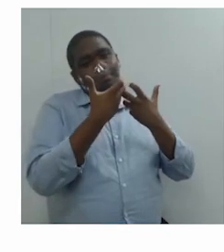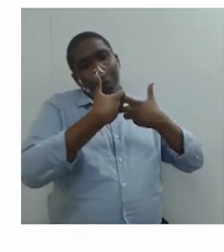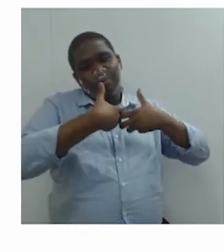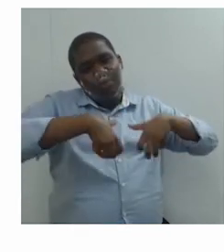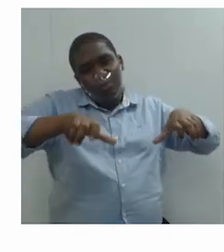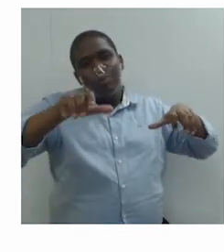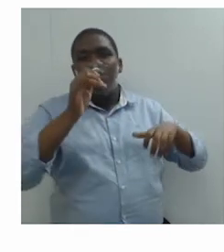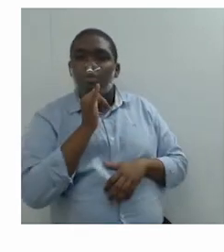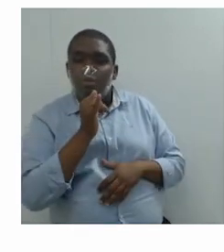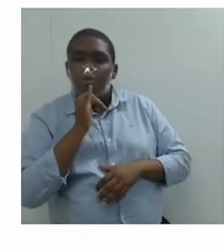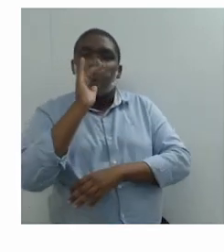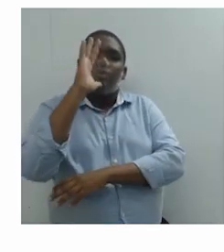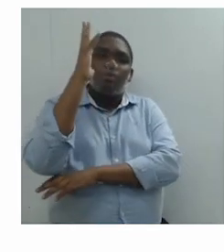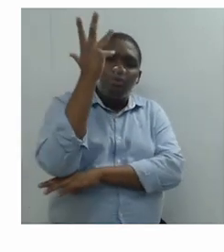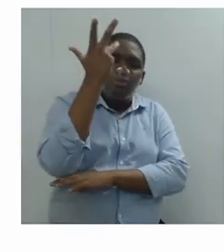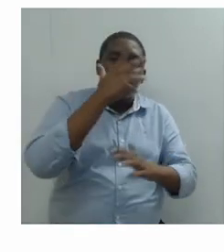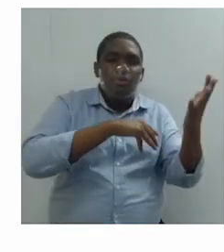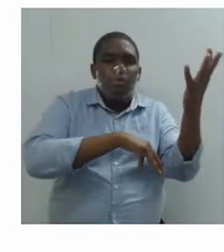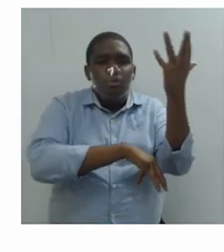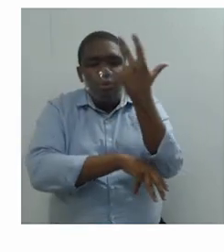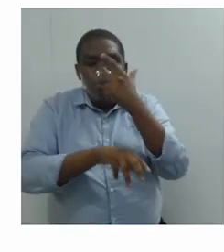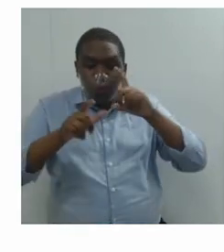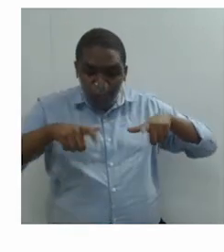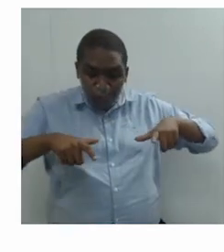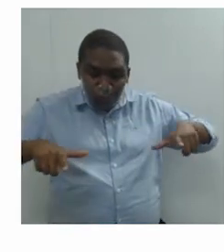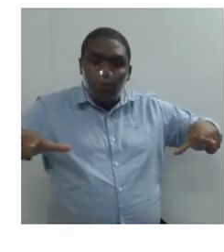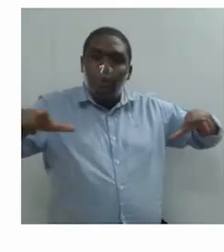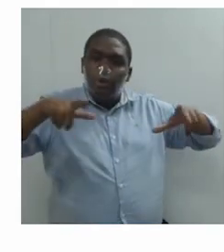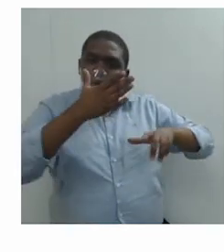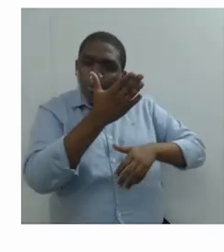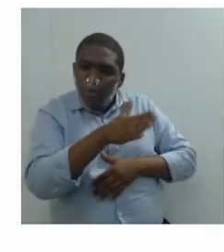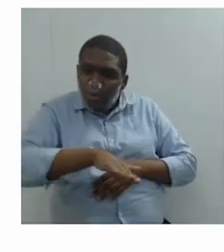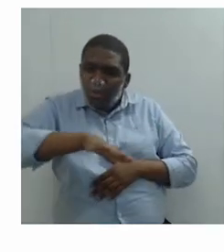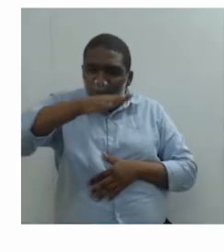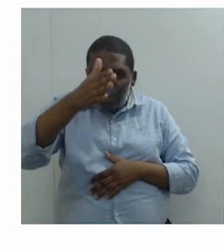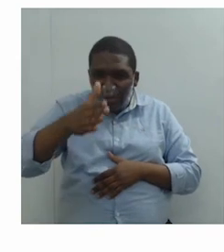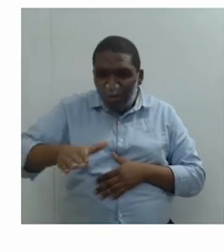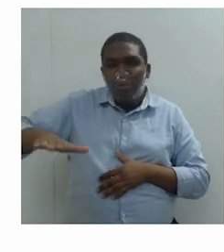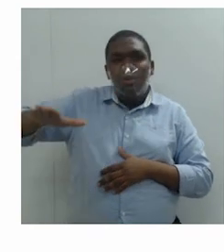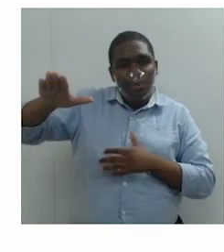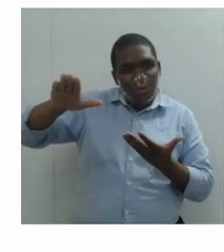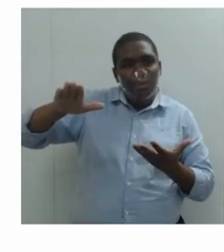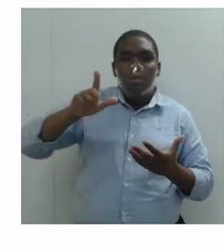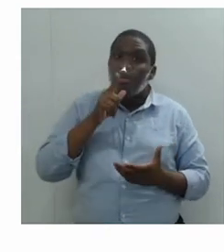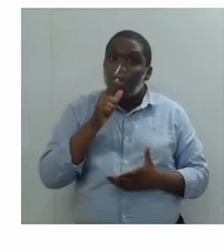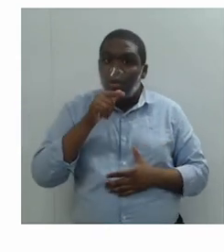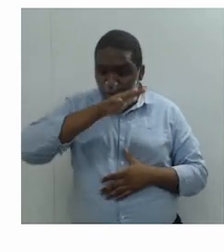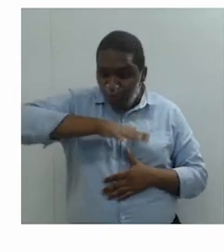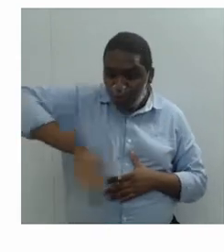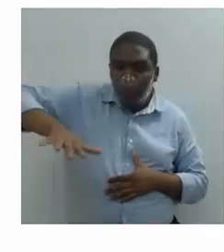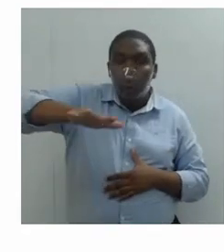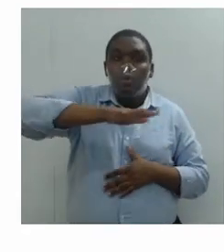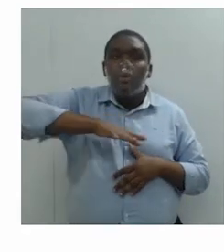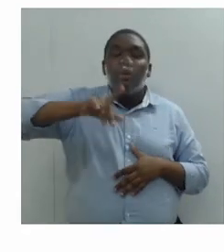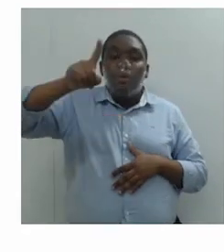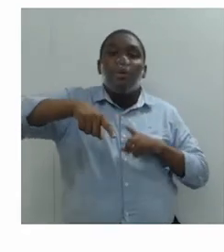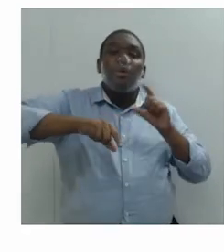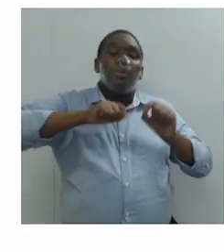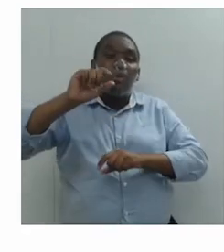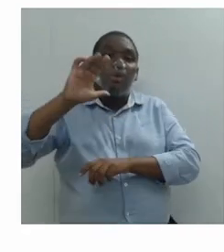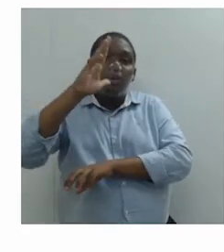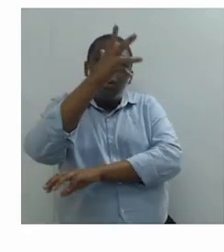como a vegetação, o relevo, a hidrografia, são chamados de